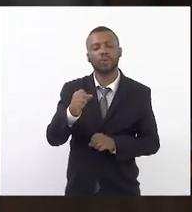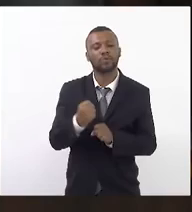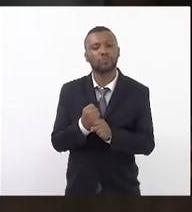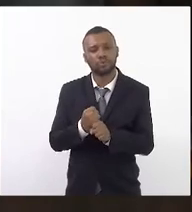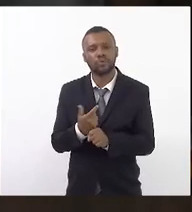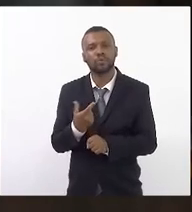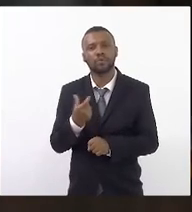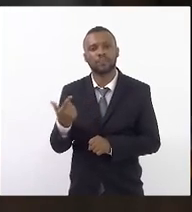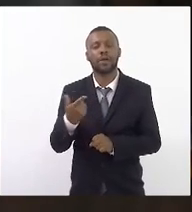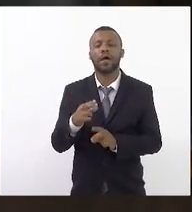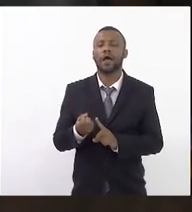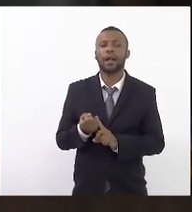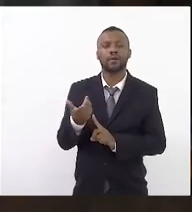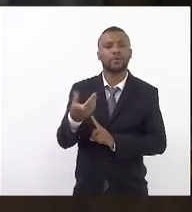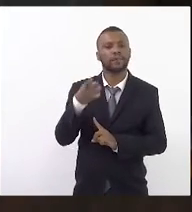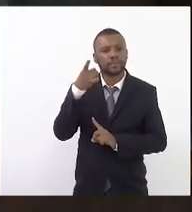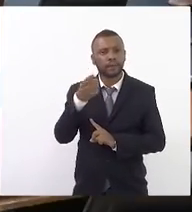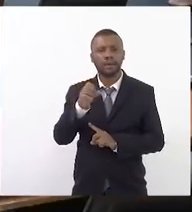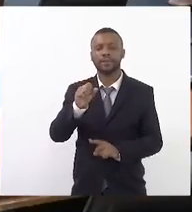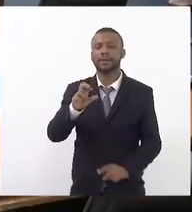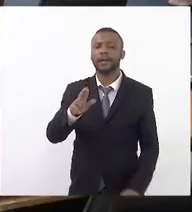Relator, deputado Sérgio Fernandes.